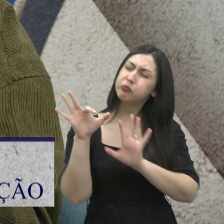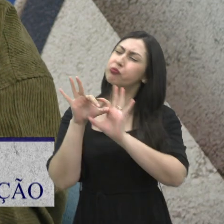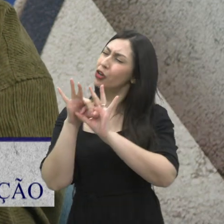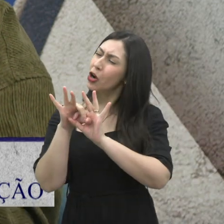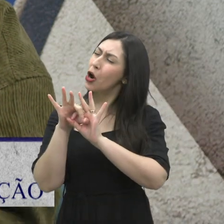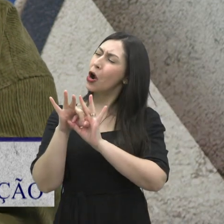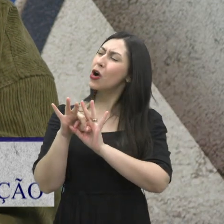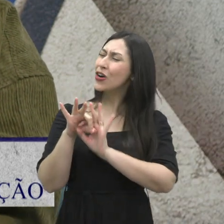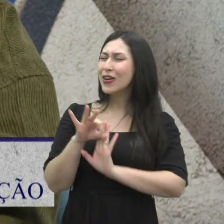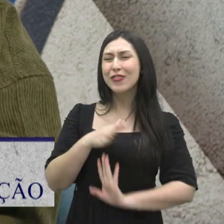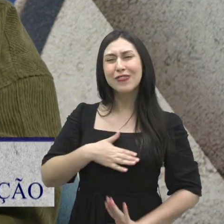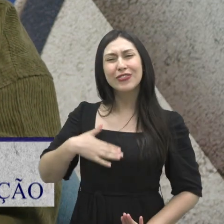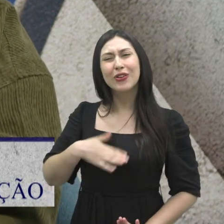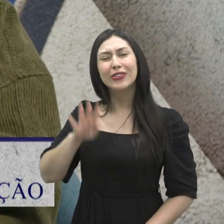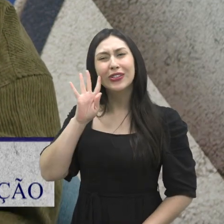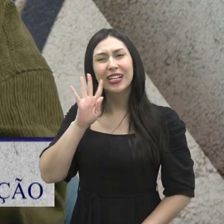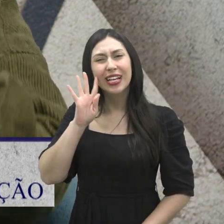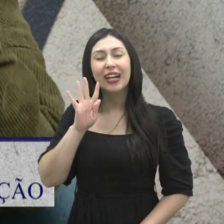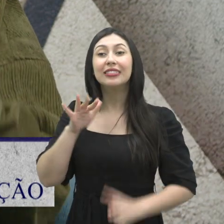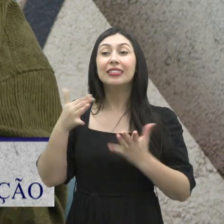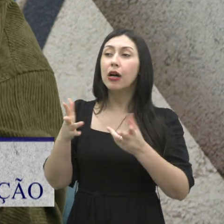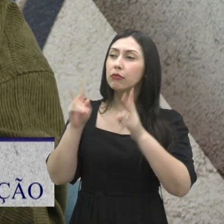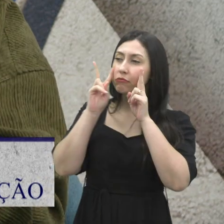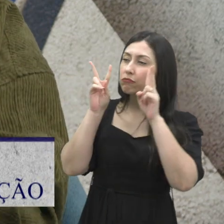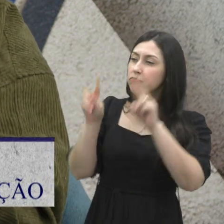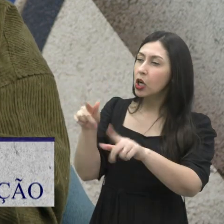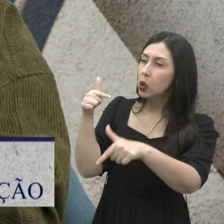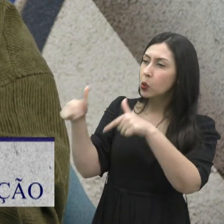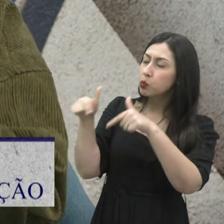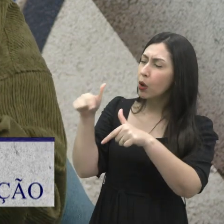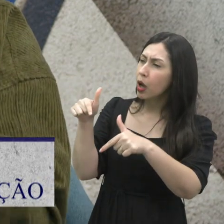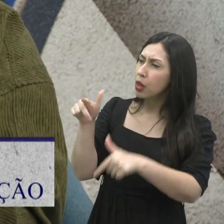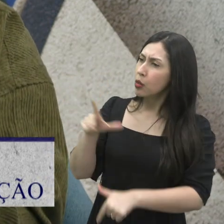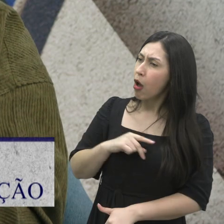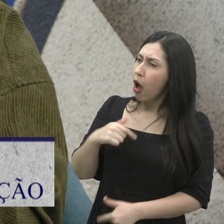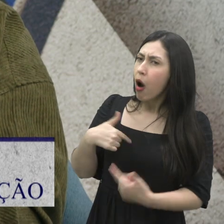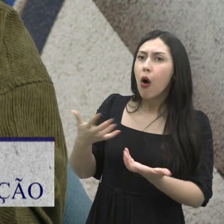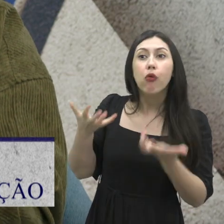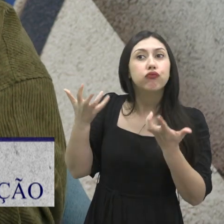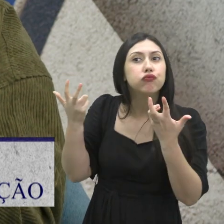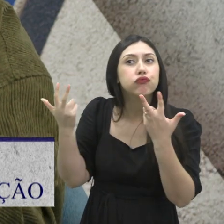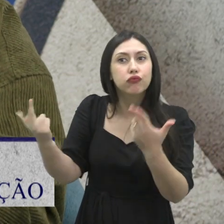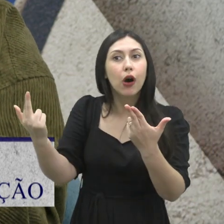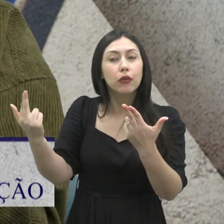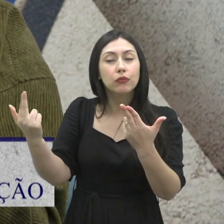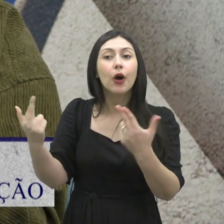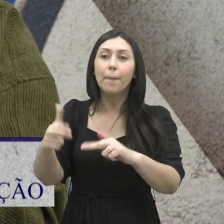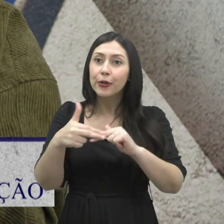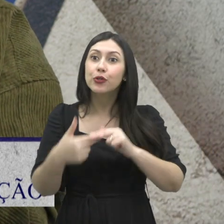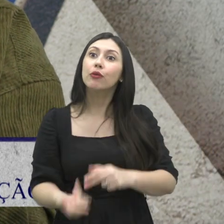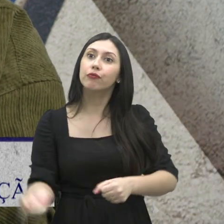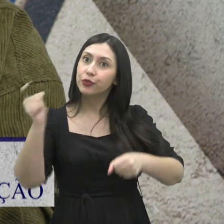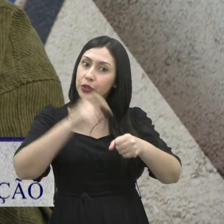tinha muito bacana. E eu vendo ela trabalhar, eu falei, nossa, eu acho que eu quero isso. Aí voltei a estudar